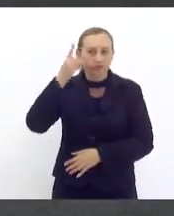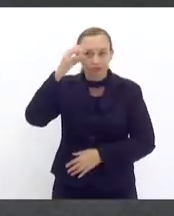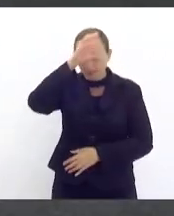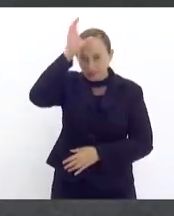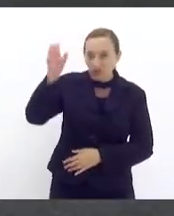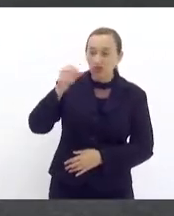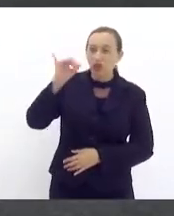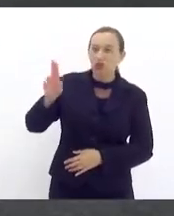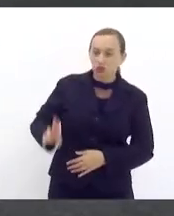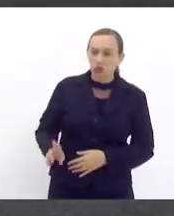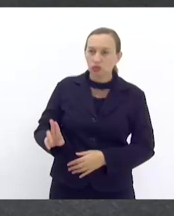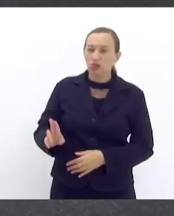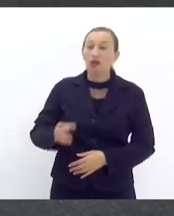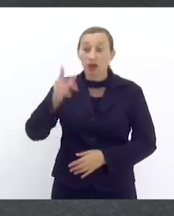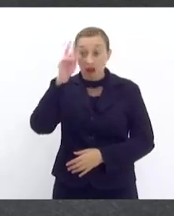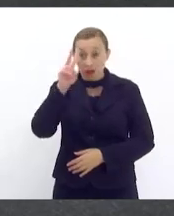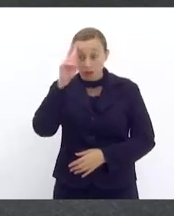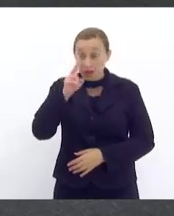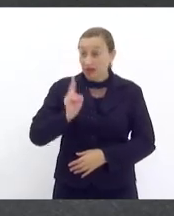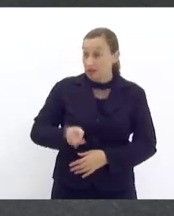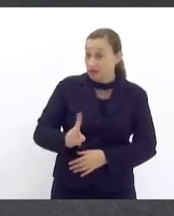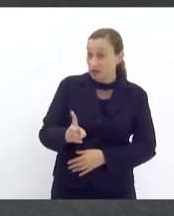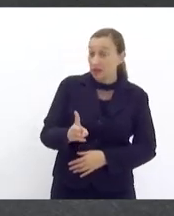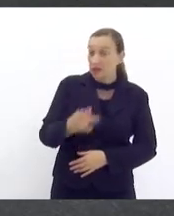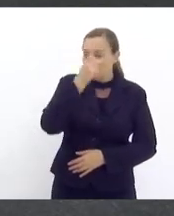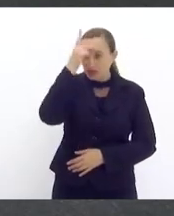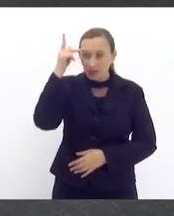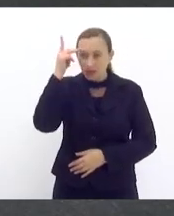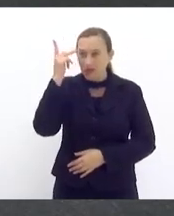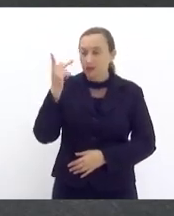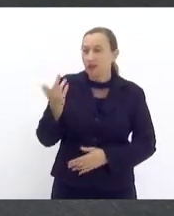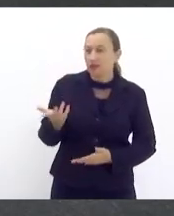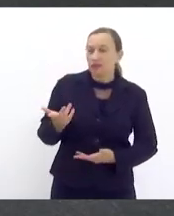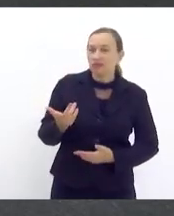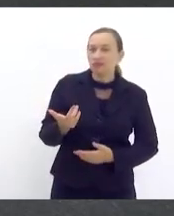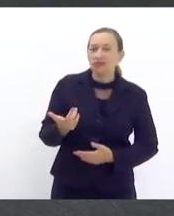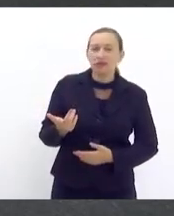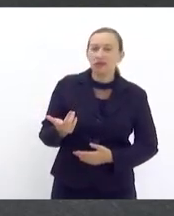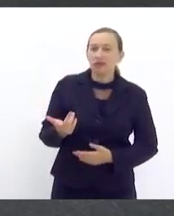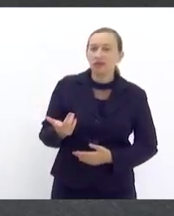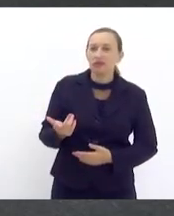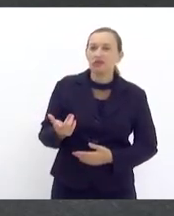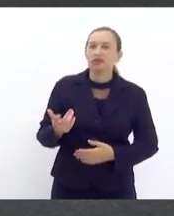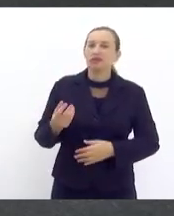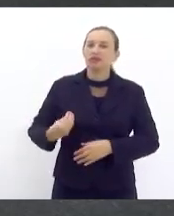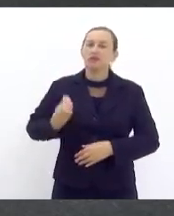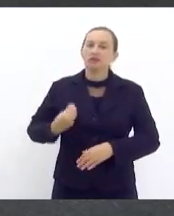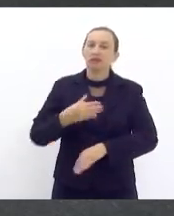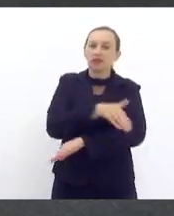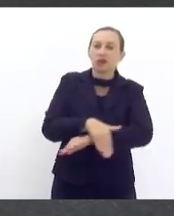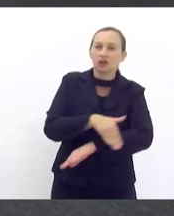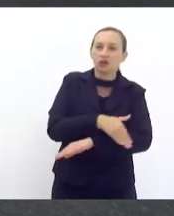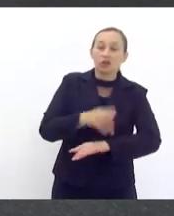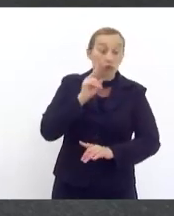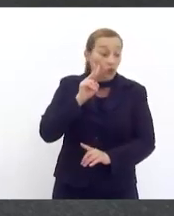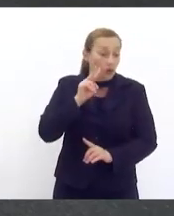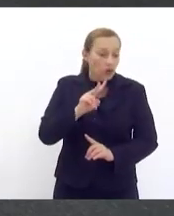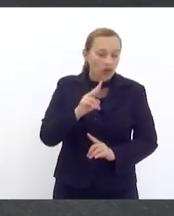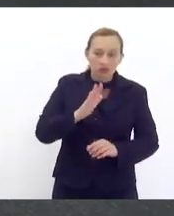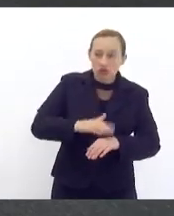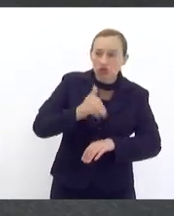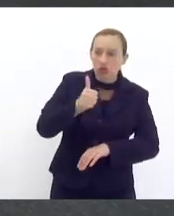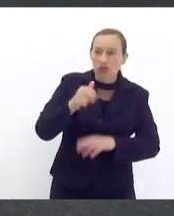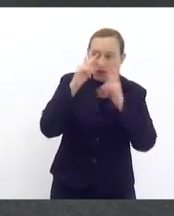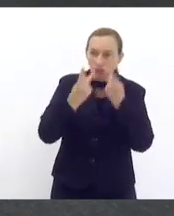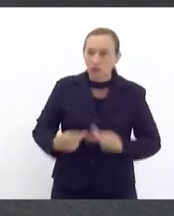e lembrar sempre que as pessoas que hoje estão em situação de rua merecem ser olhada na sua dignidade humana